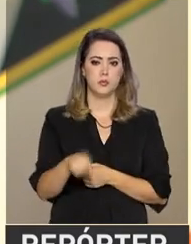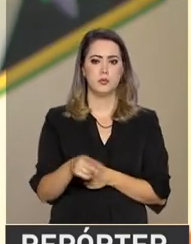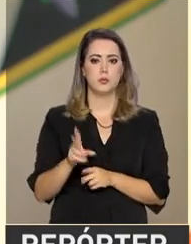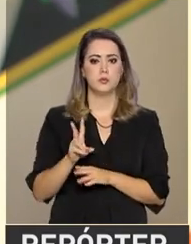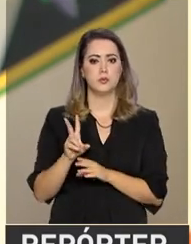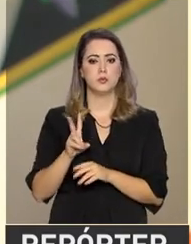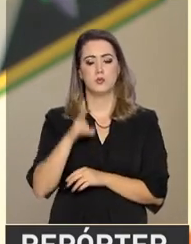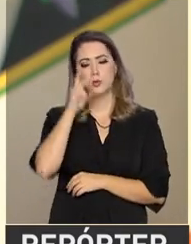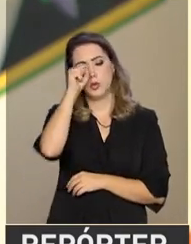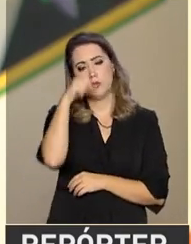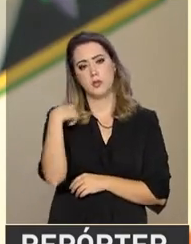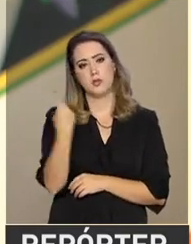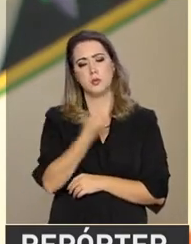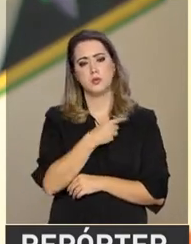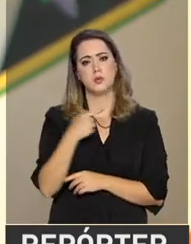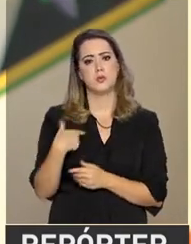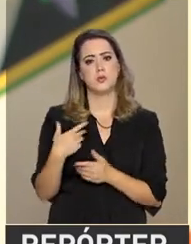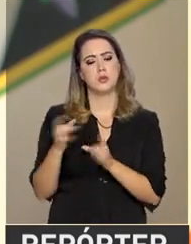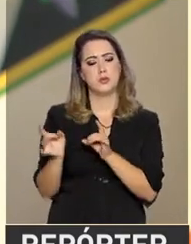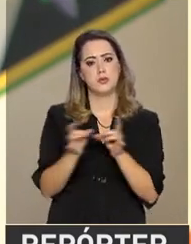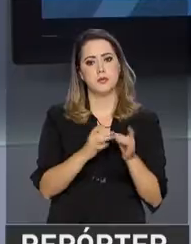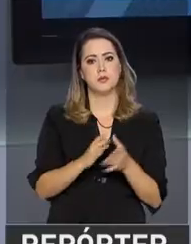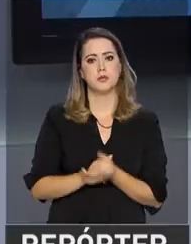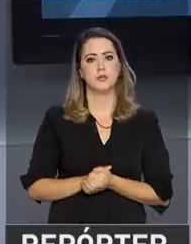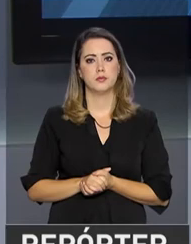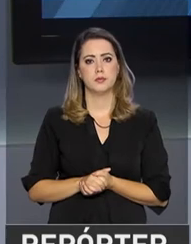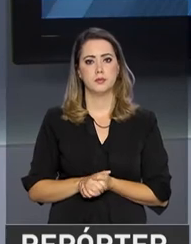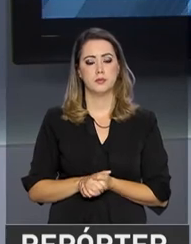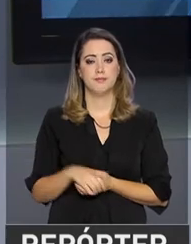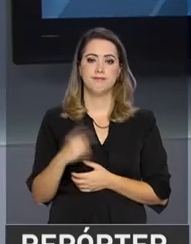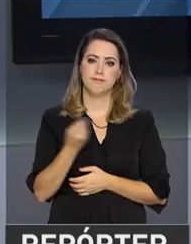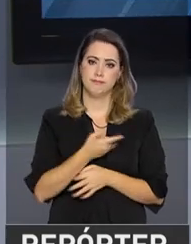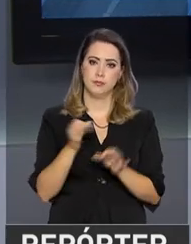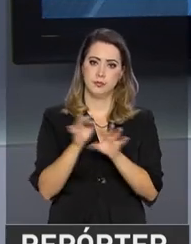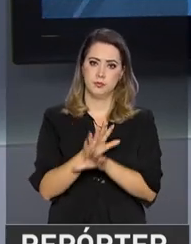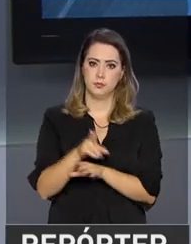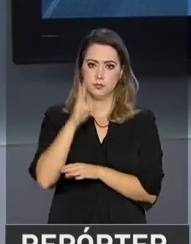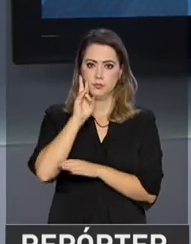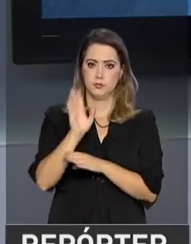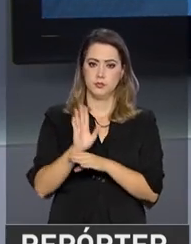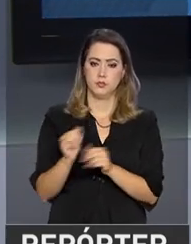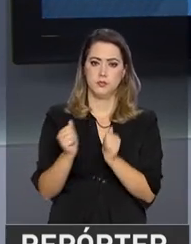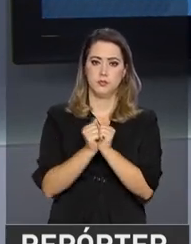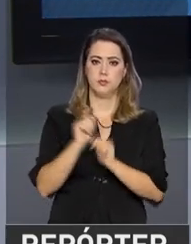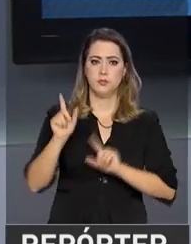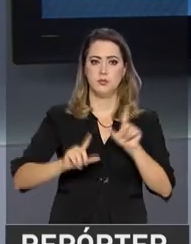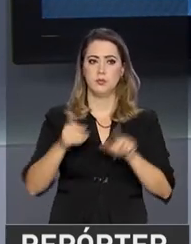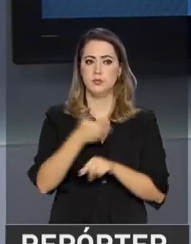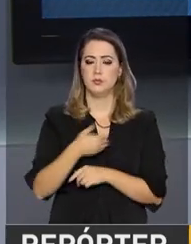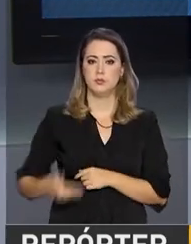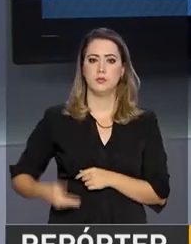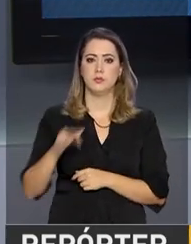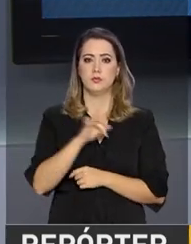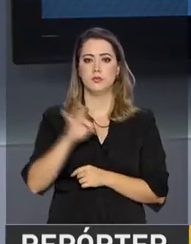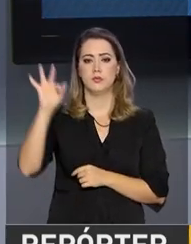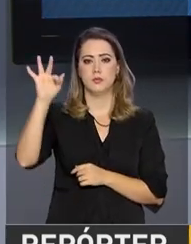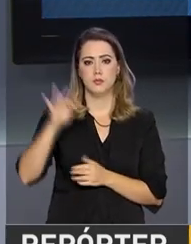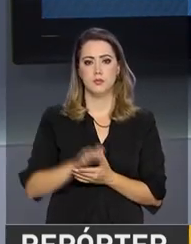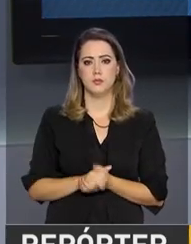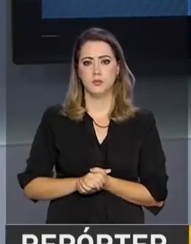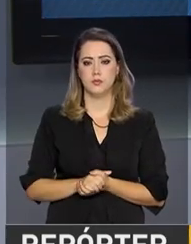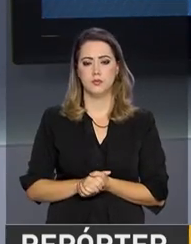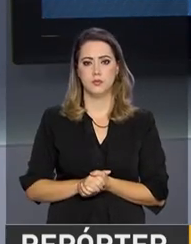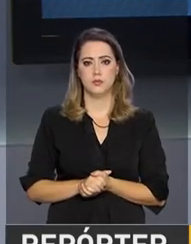fortalecido para pôr o negócio dele nós ficamos por aqui continue com a gente na nbr a tv do governo